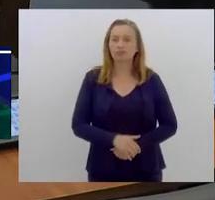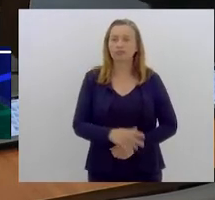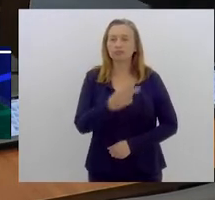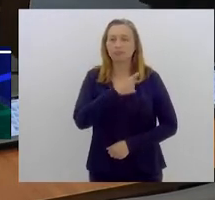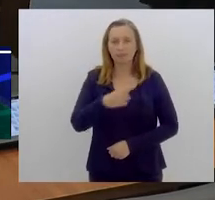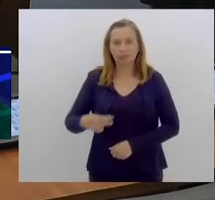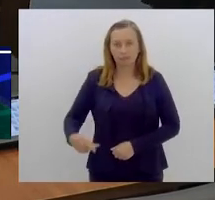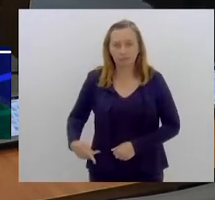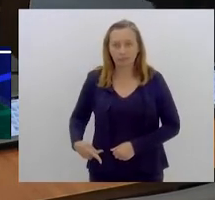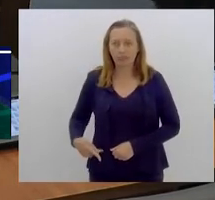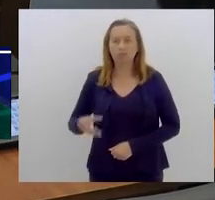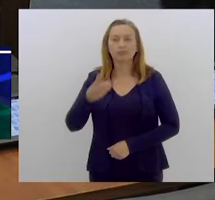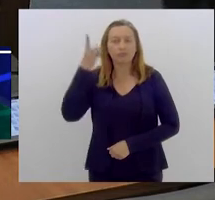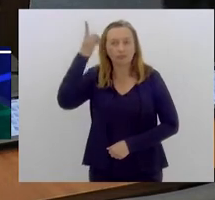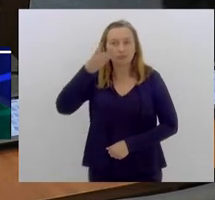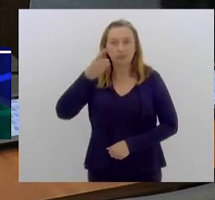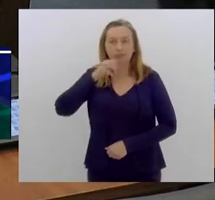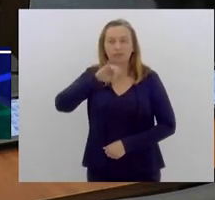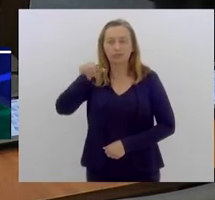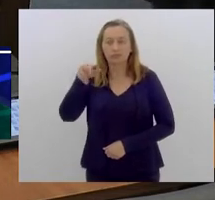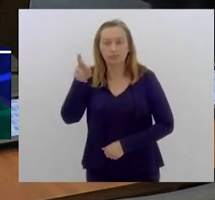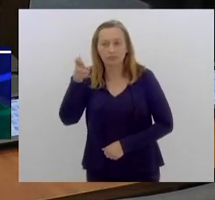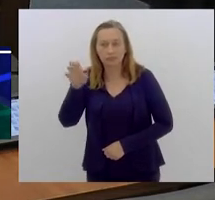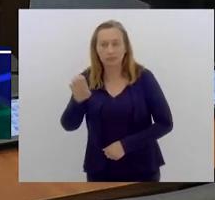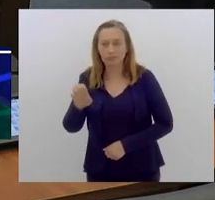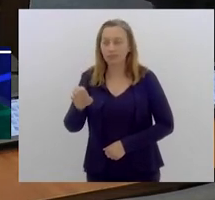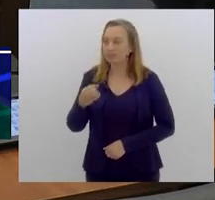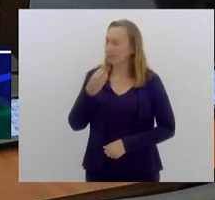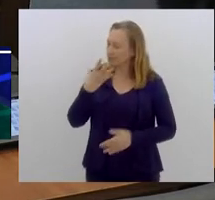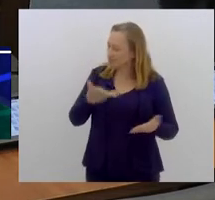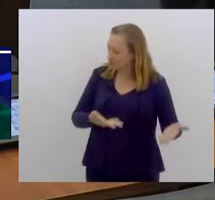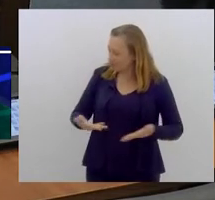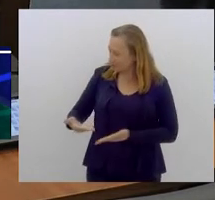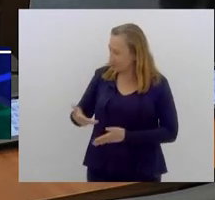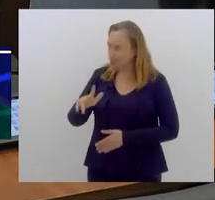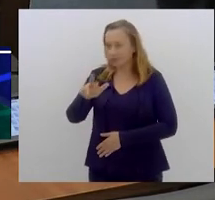Presidência, deputado Jari, seja bem-vindo, meu irmão.